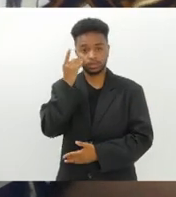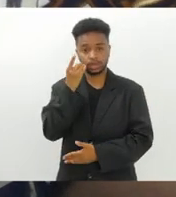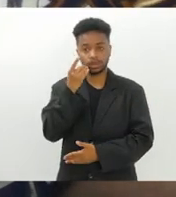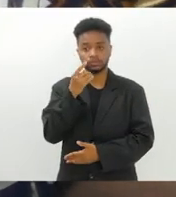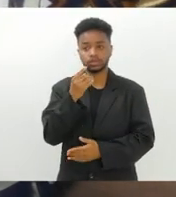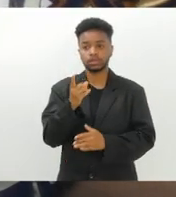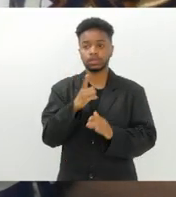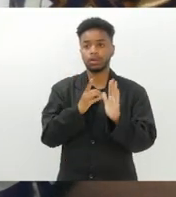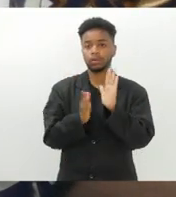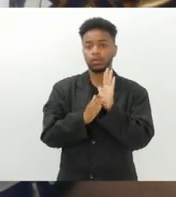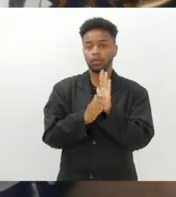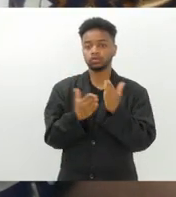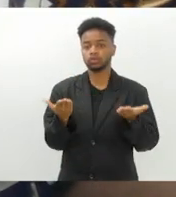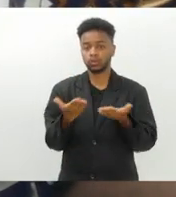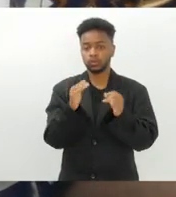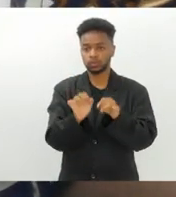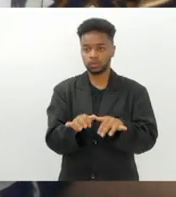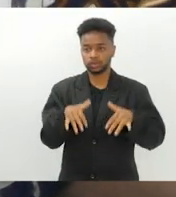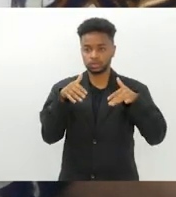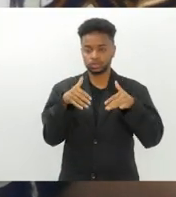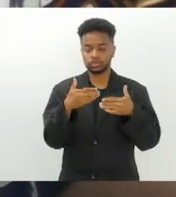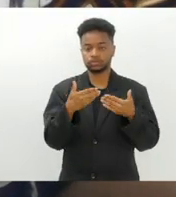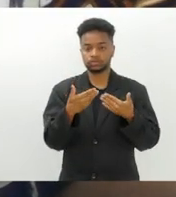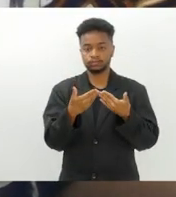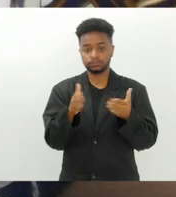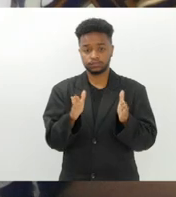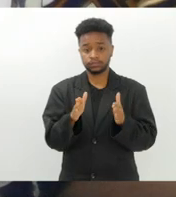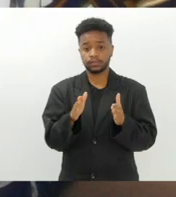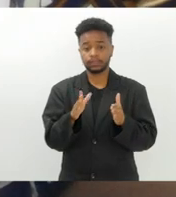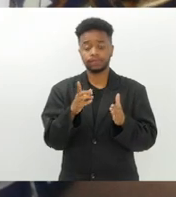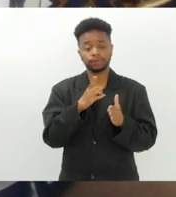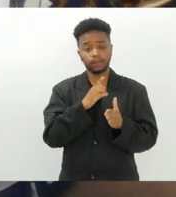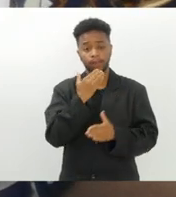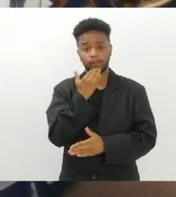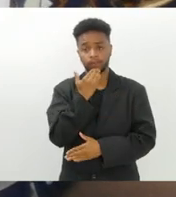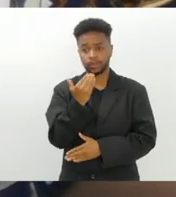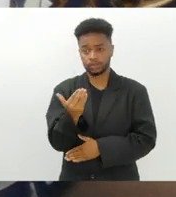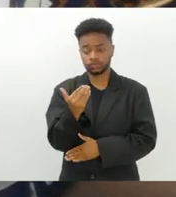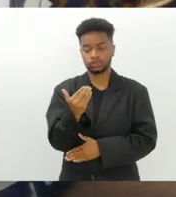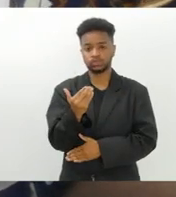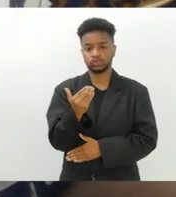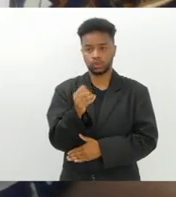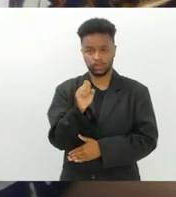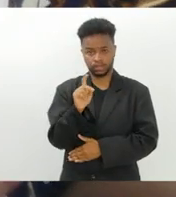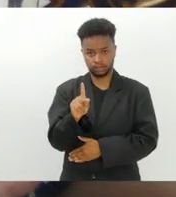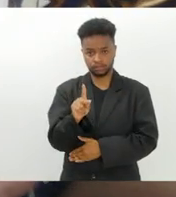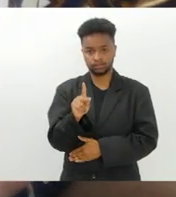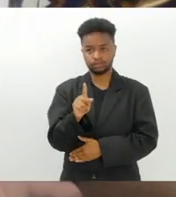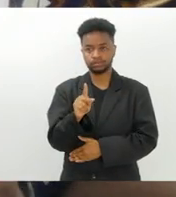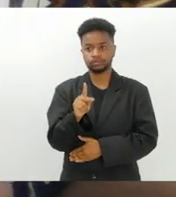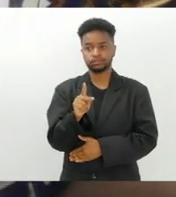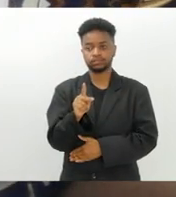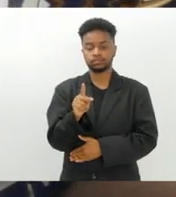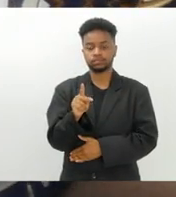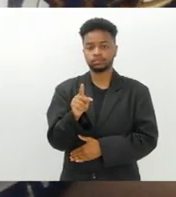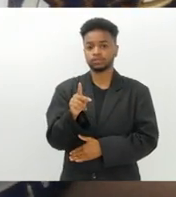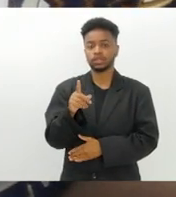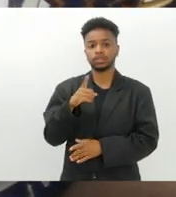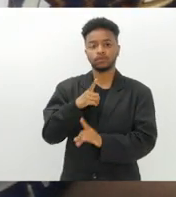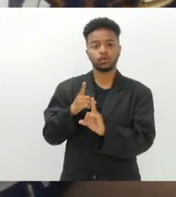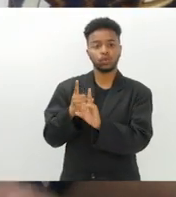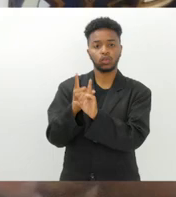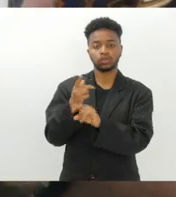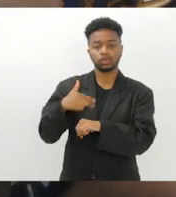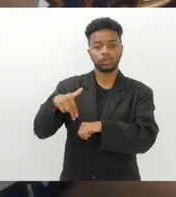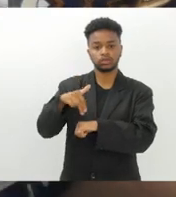dessa audiência, ela é uma reivindicação, tá, que foi colocada no Encontro Nacional